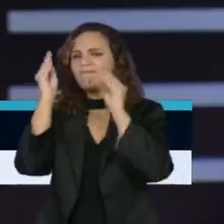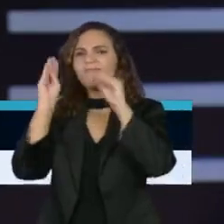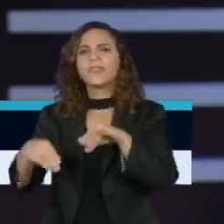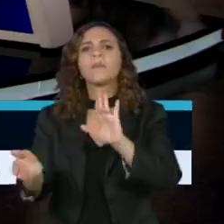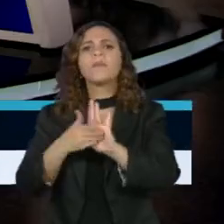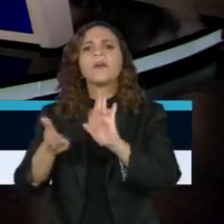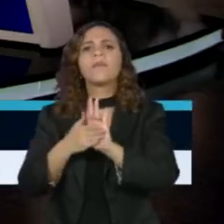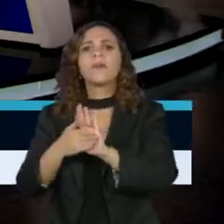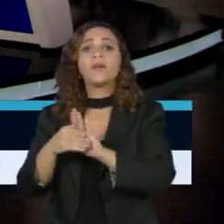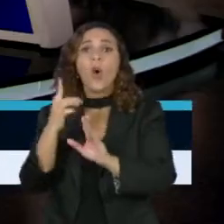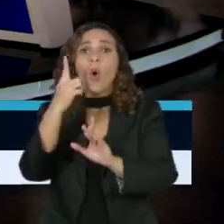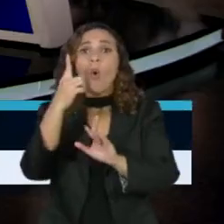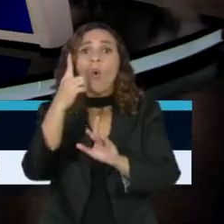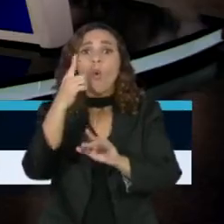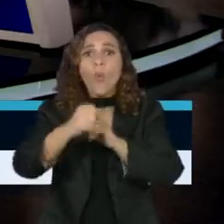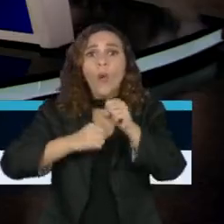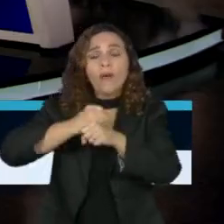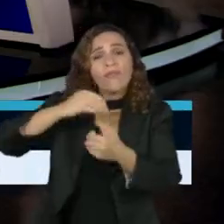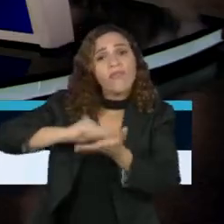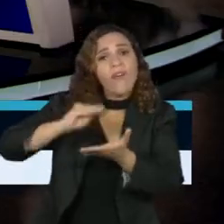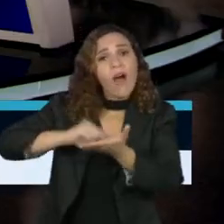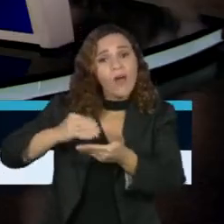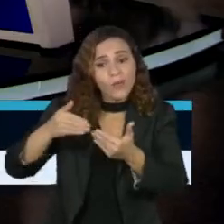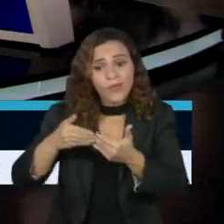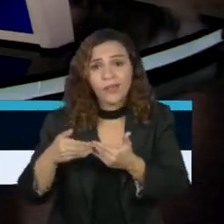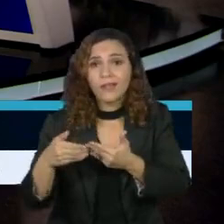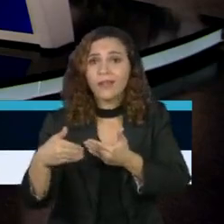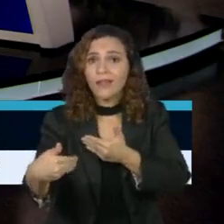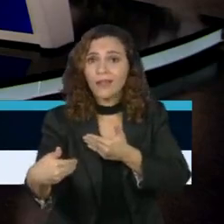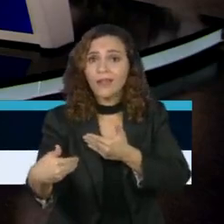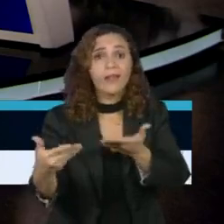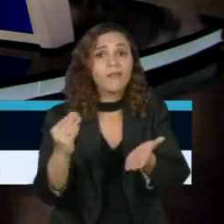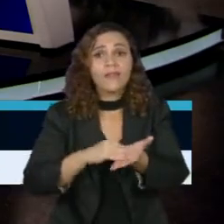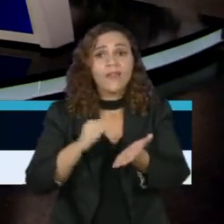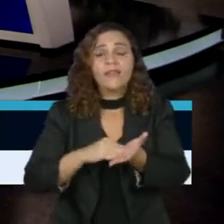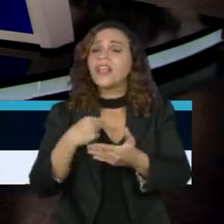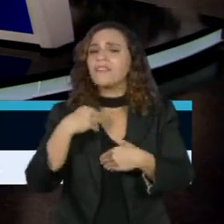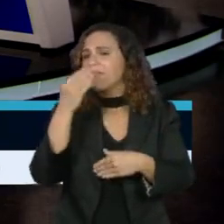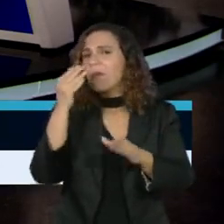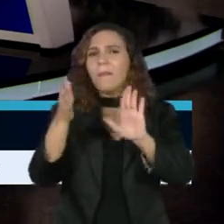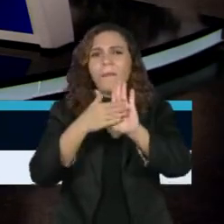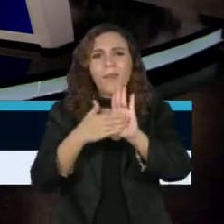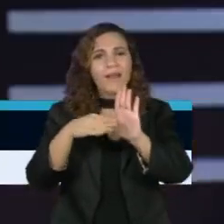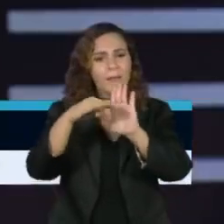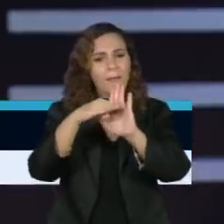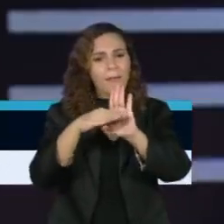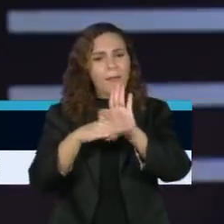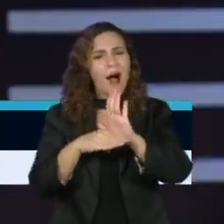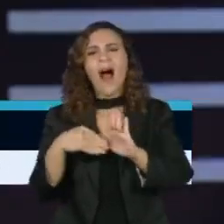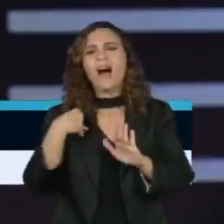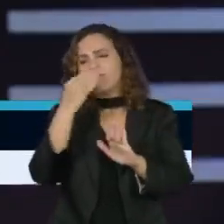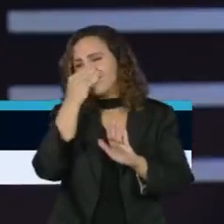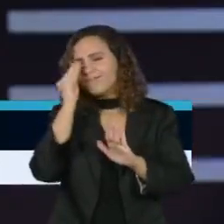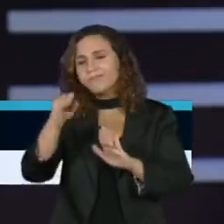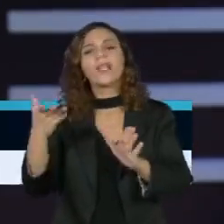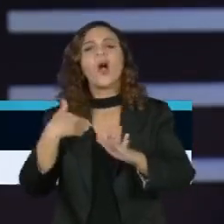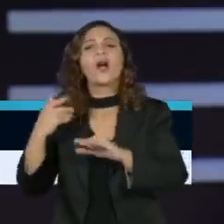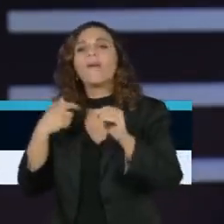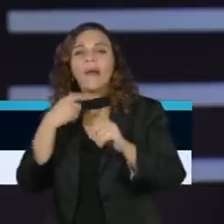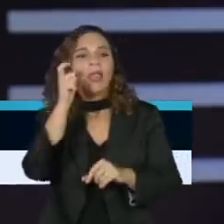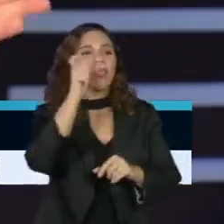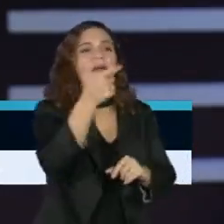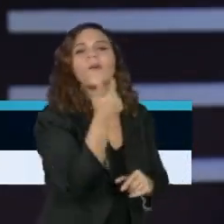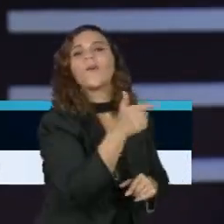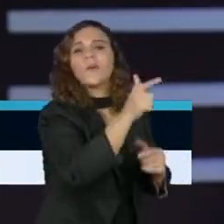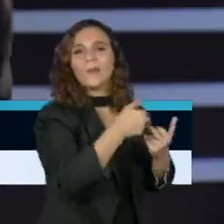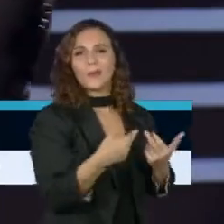ano do seu mandato, um quarto daquele mandato que foi entregue para ele oficialmente pelo eleitor para defender certas pautas, ele passa a defender outras